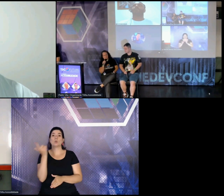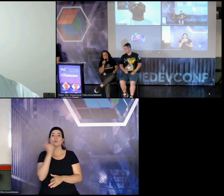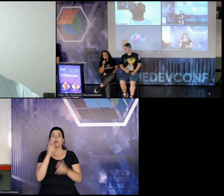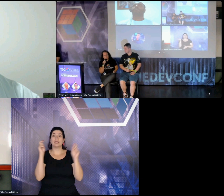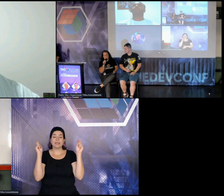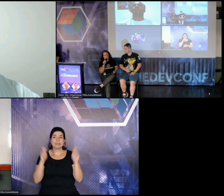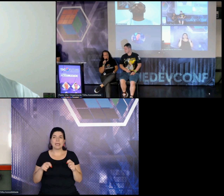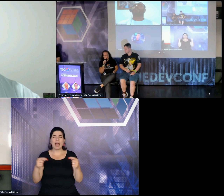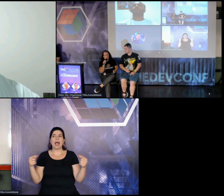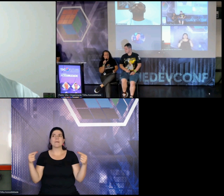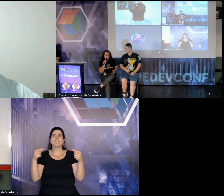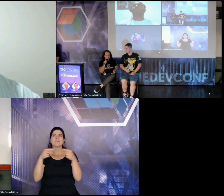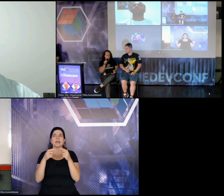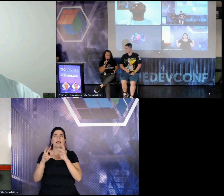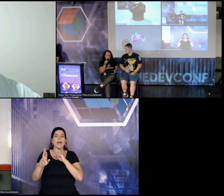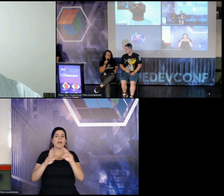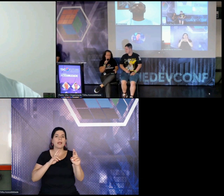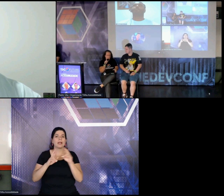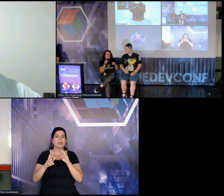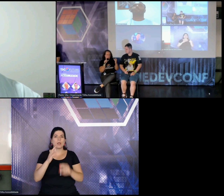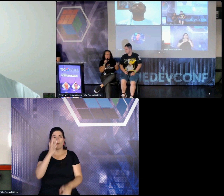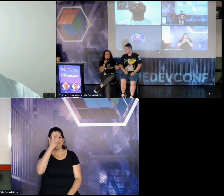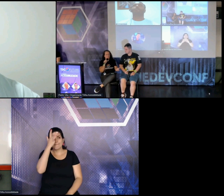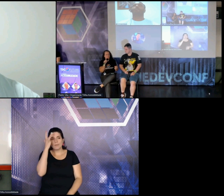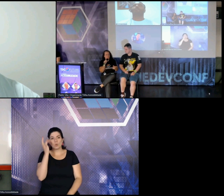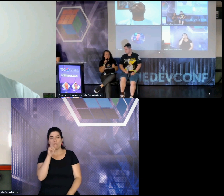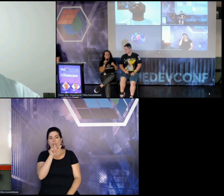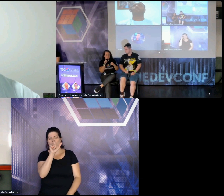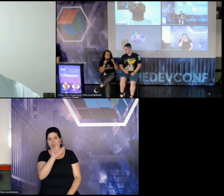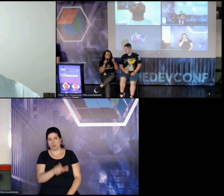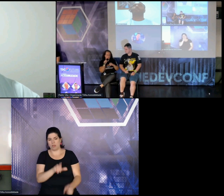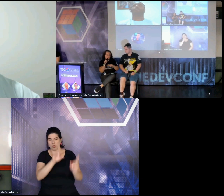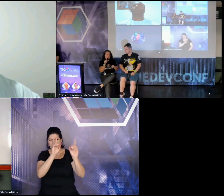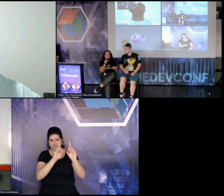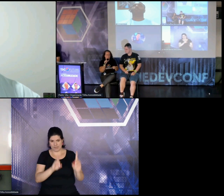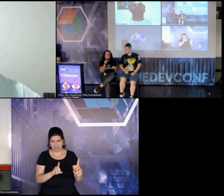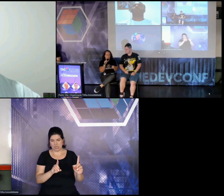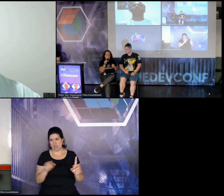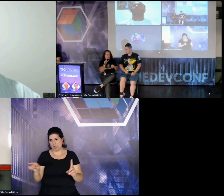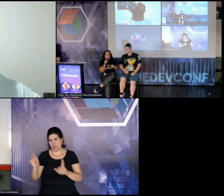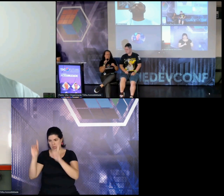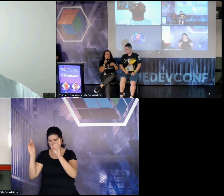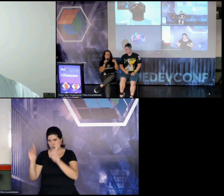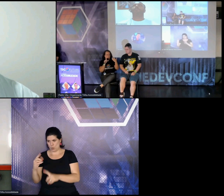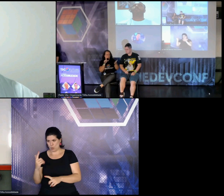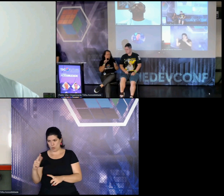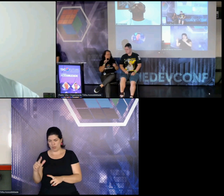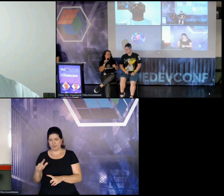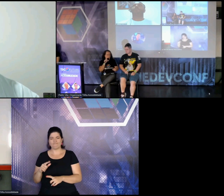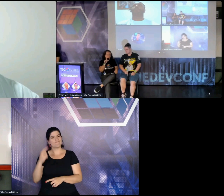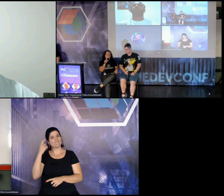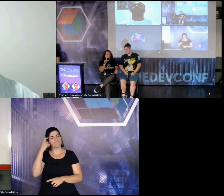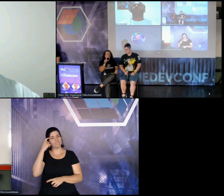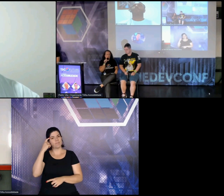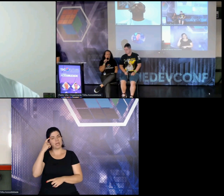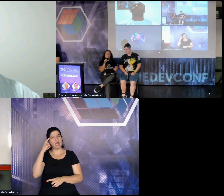aquela correlação entre pessoas com deficiência e pessoas sem deficiência, né? Quando a gente vai fazer um elemento, por